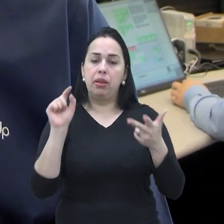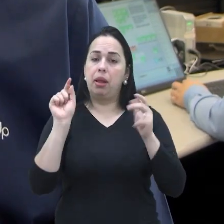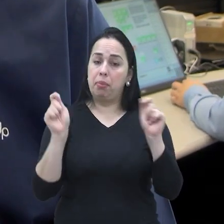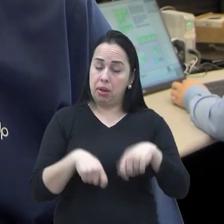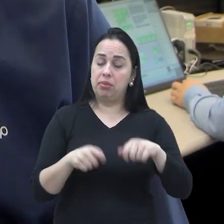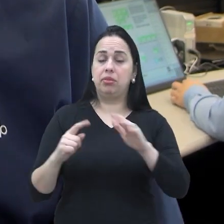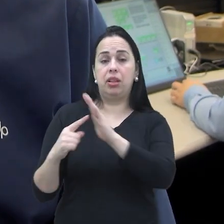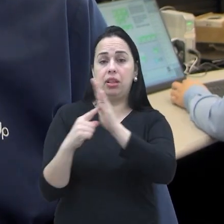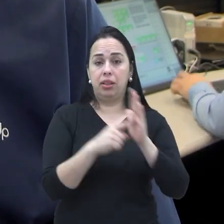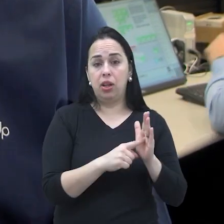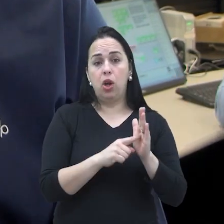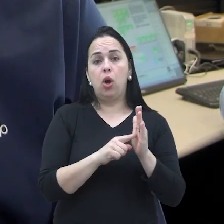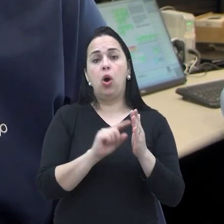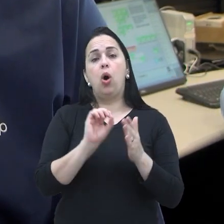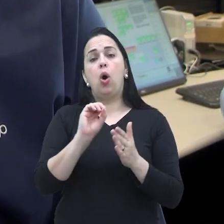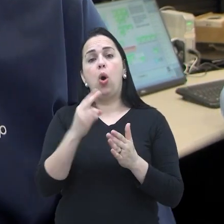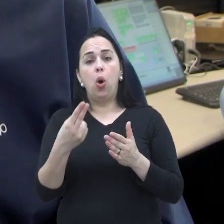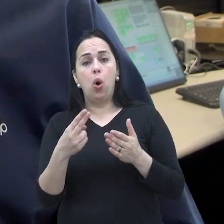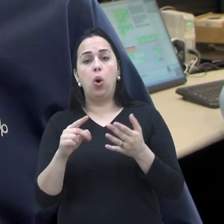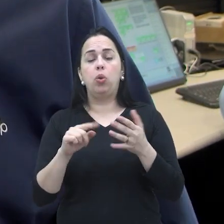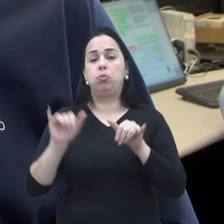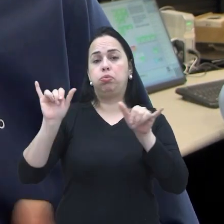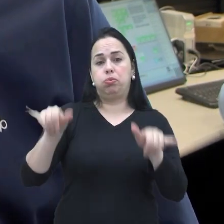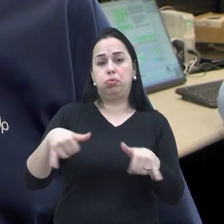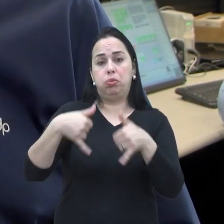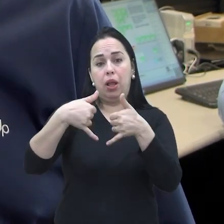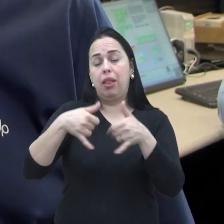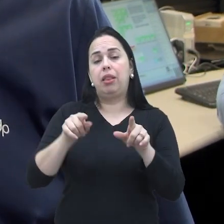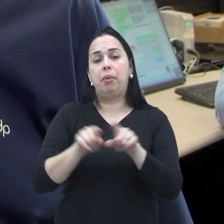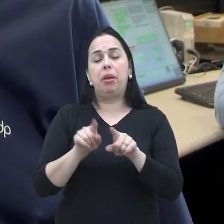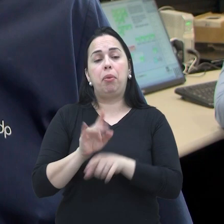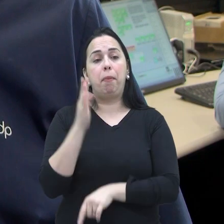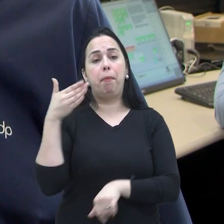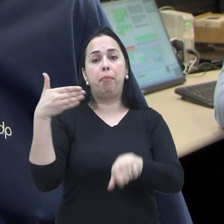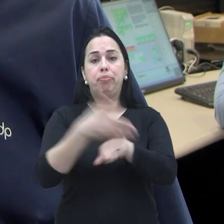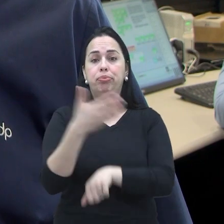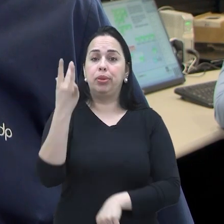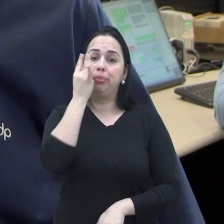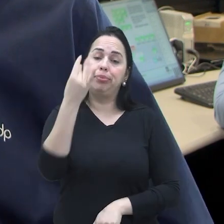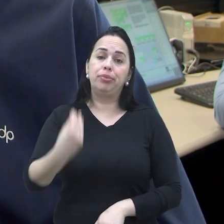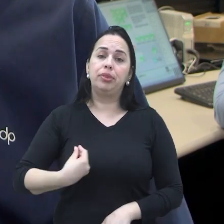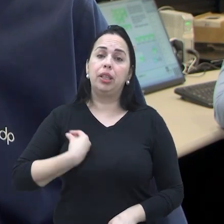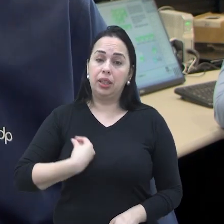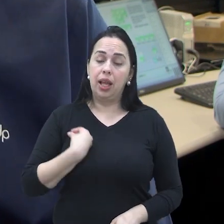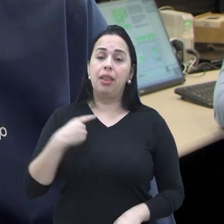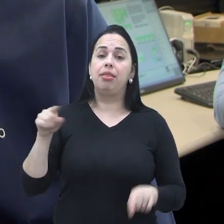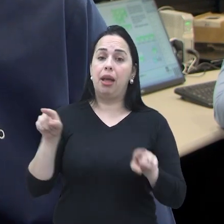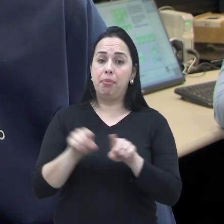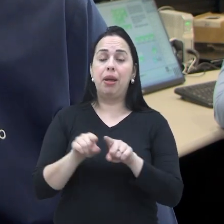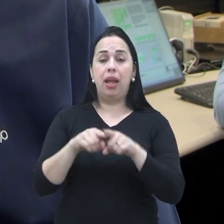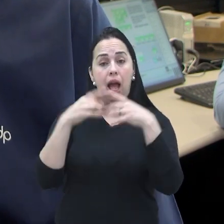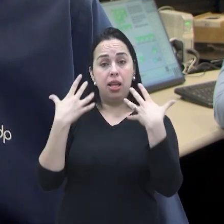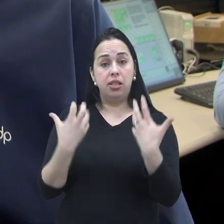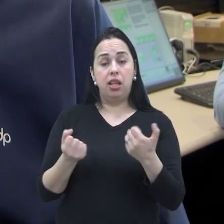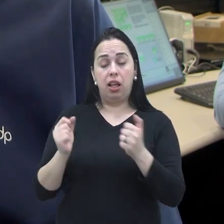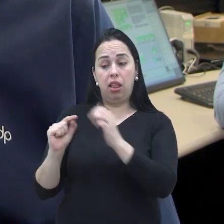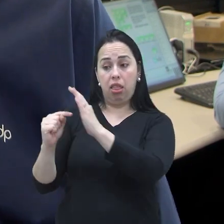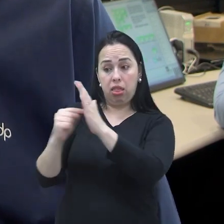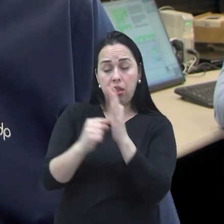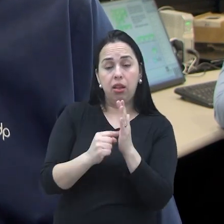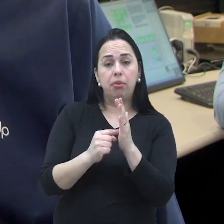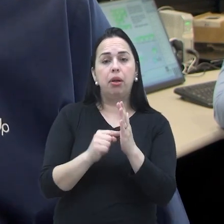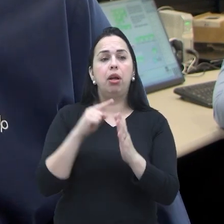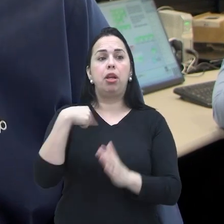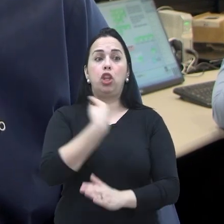EDP Online, que também pode ser feito denúncia, ou os canais de atendimento presencial, que também recebem